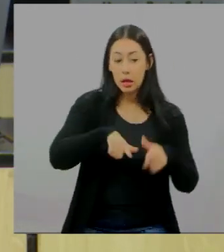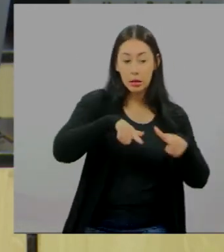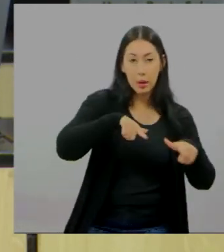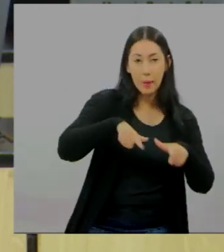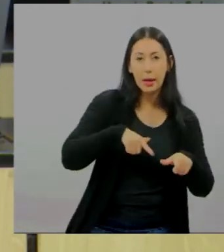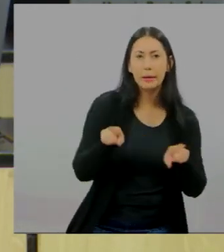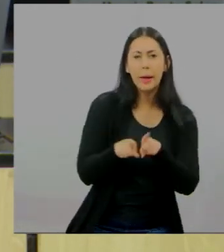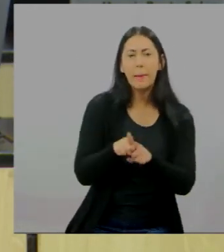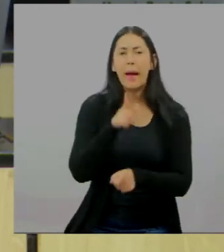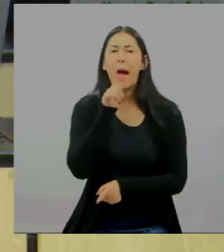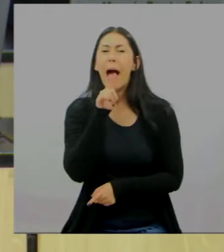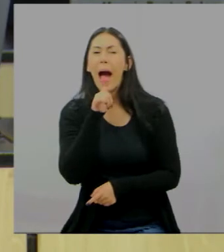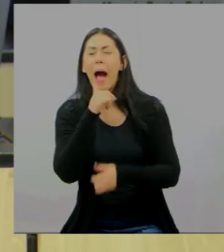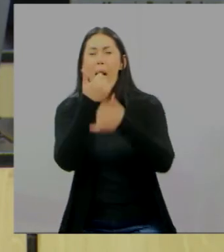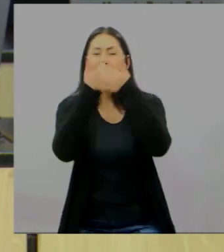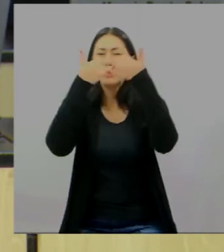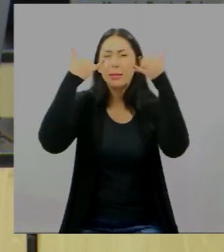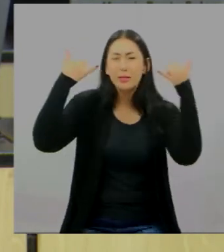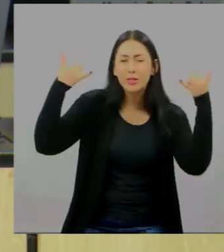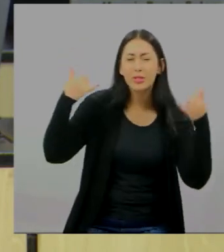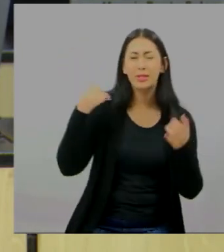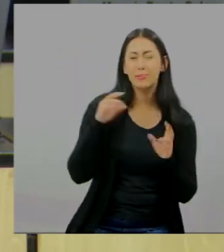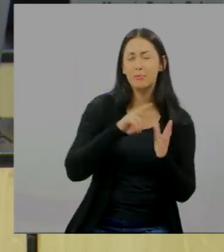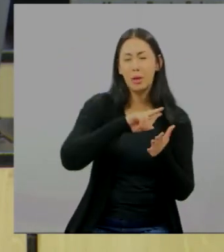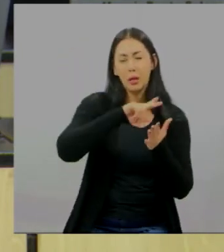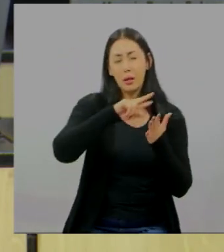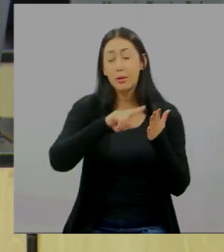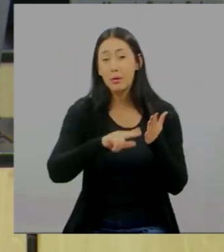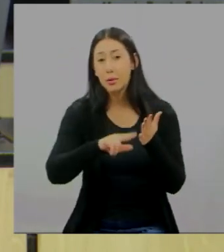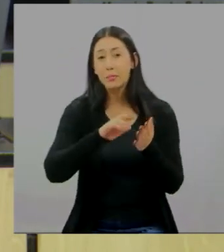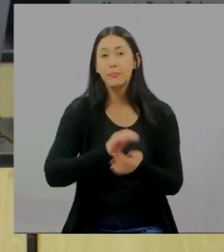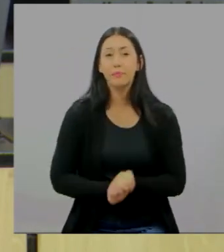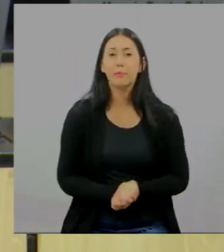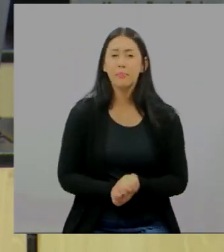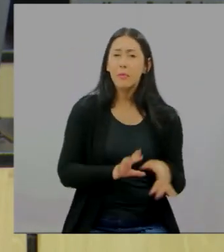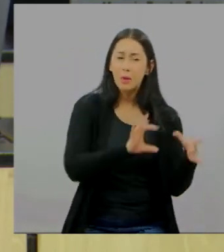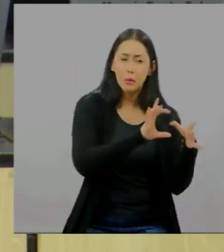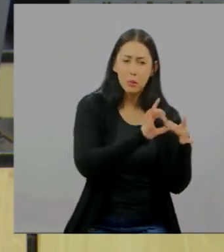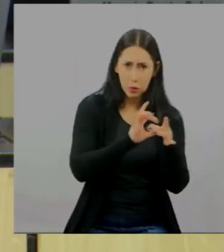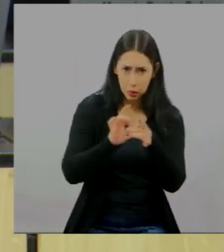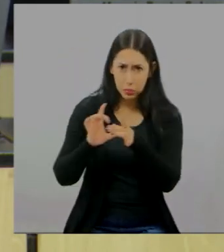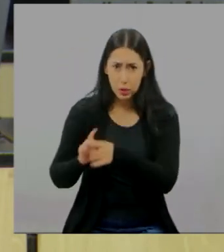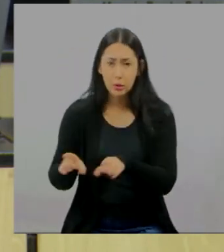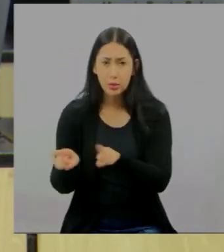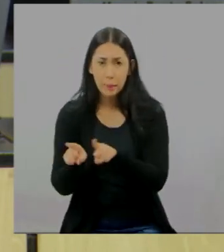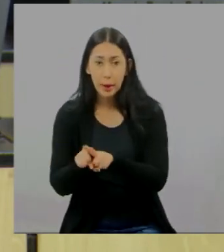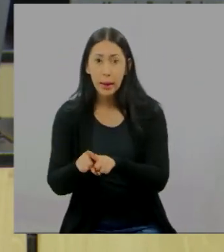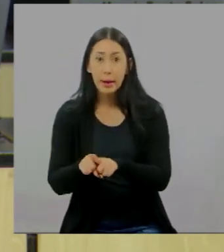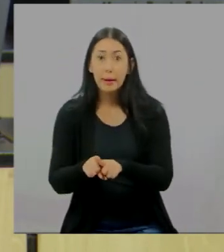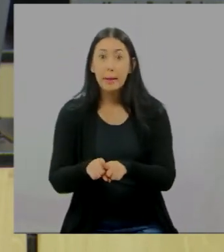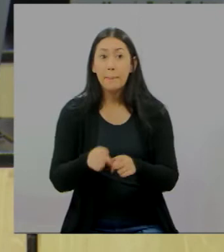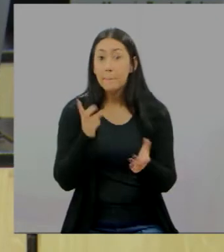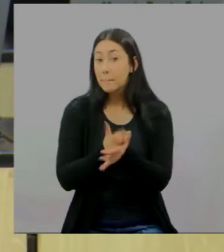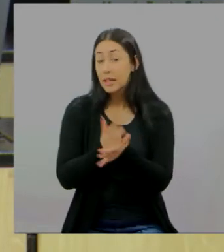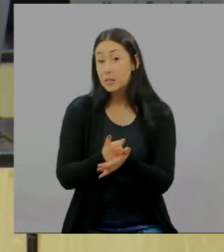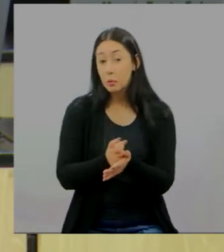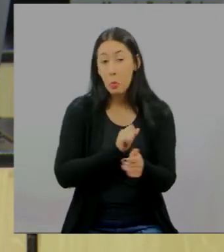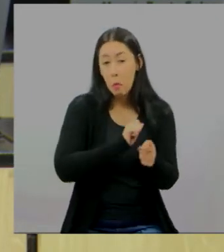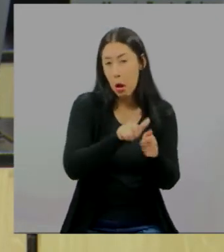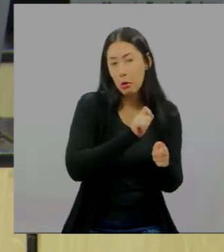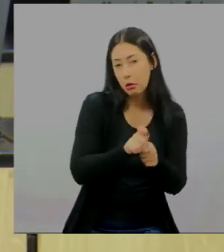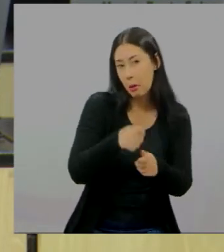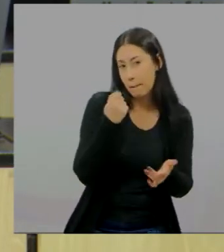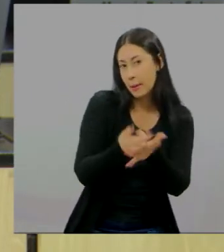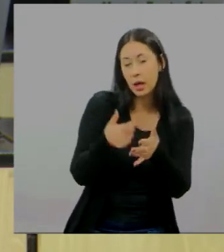água, energia, redes sociais, publicidade. E neste contexto, mesmo isento de aluguel, a dívida aumenta, visto o fechamento